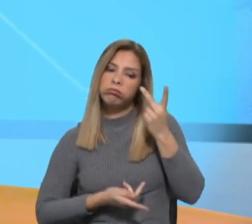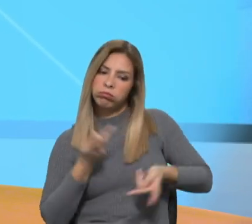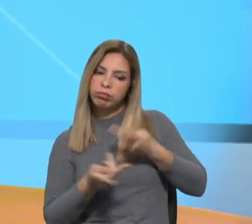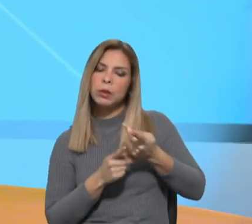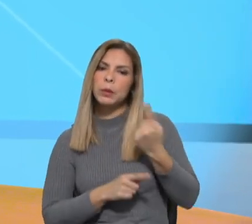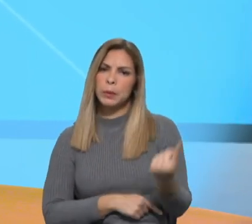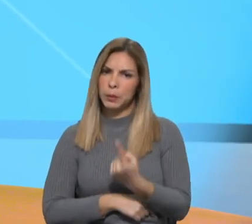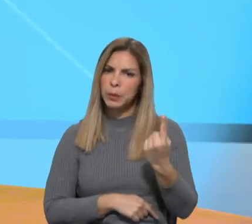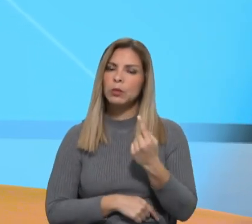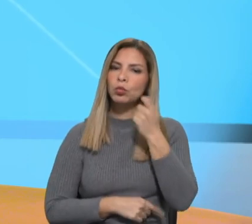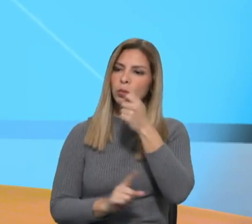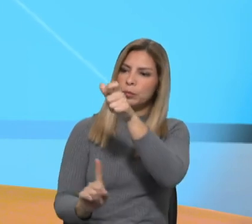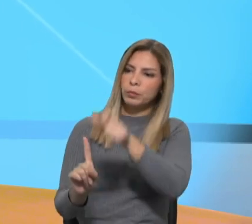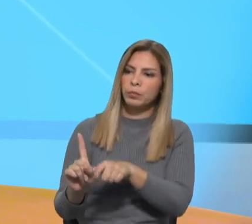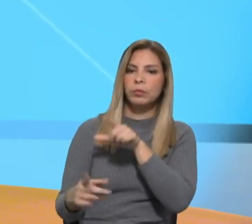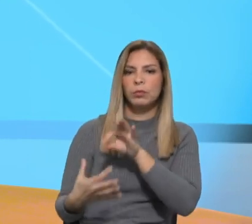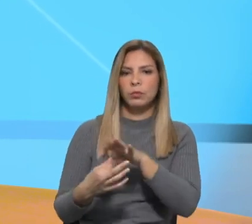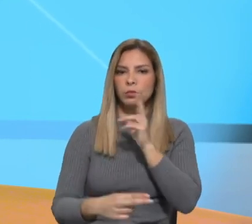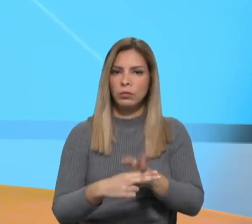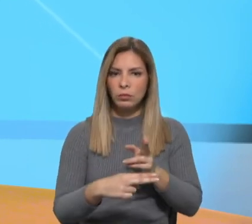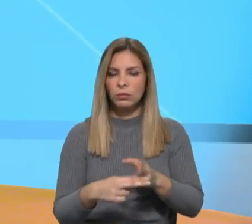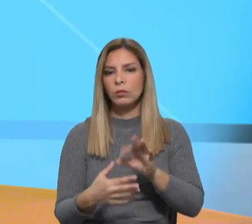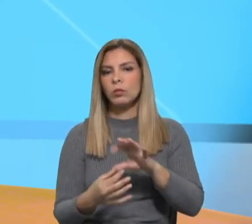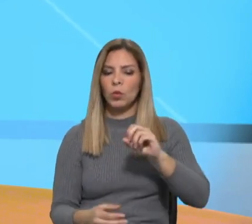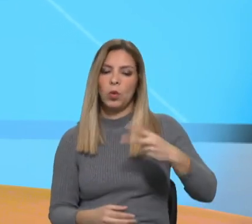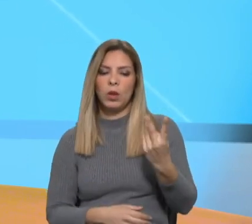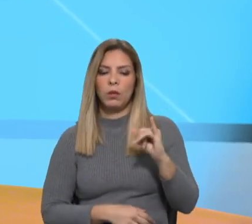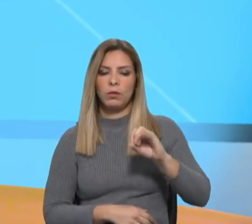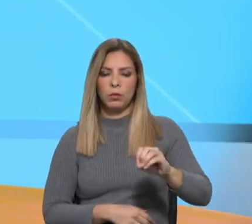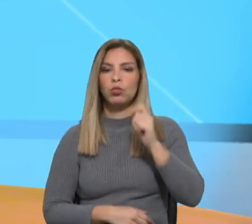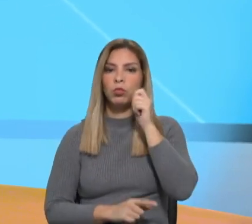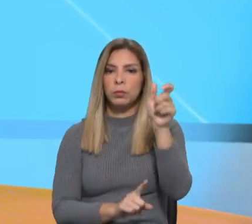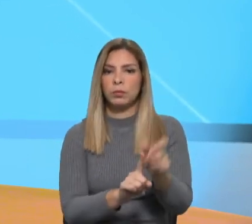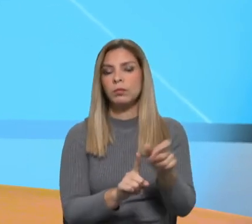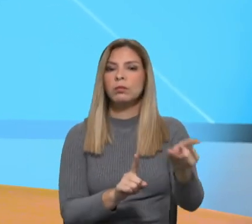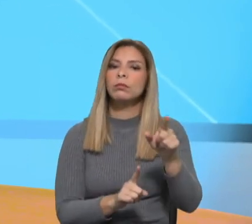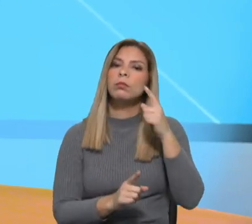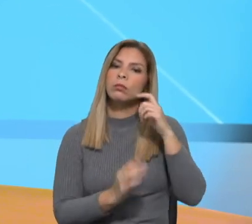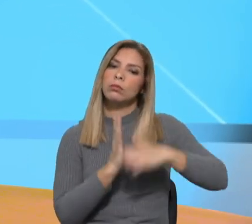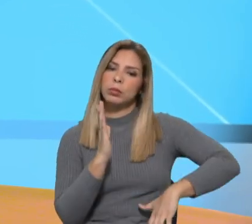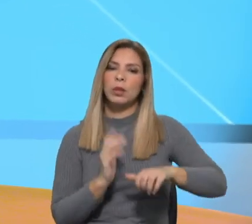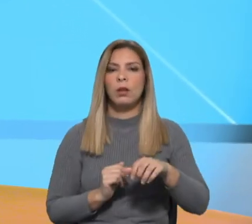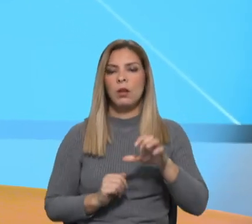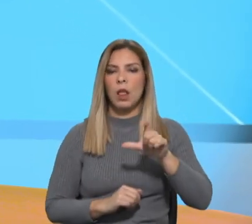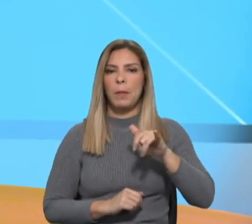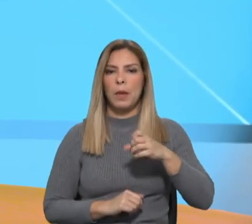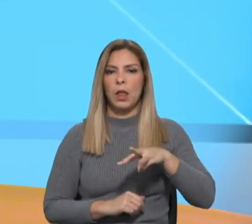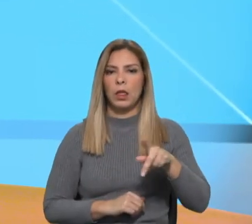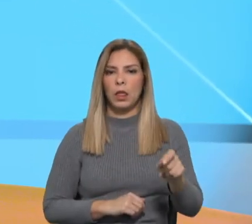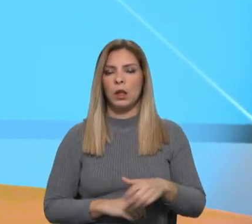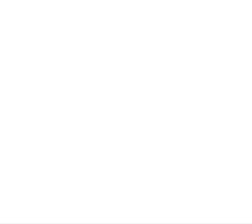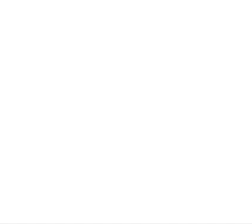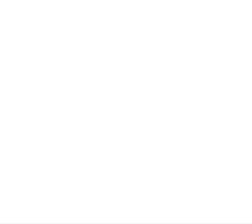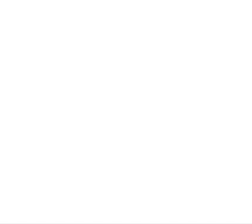instantes com o vaticanista Otávio Carmo. Para já, a rubrica de Dom Manuel Clemente sobre a história da celebração dos jubileus.